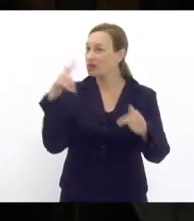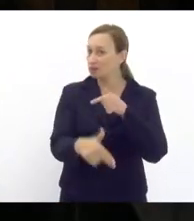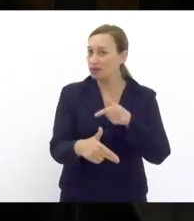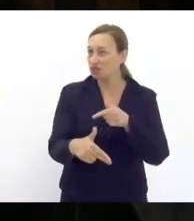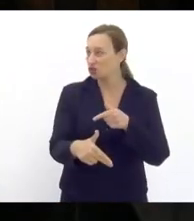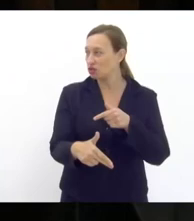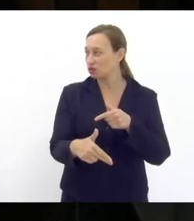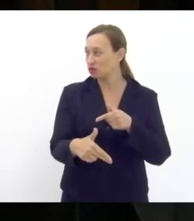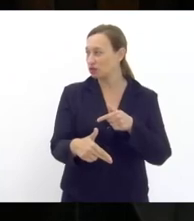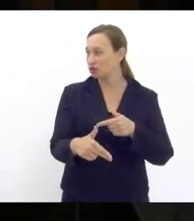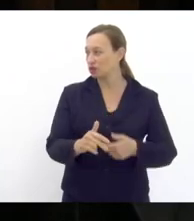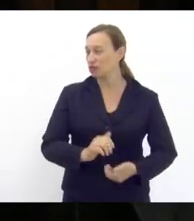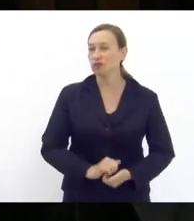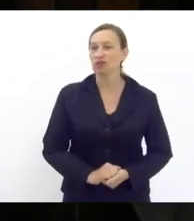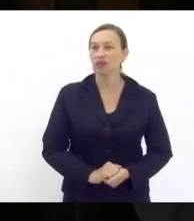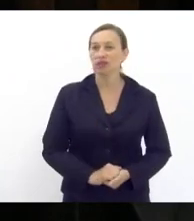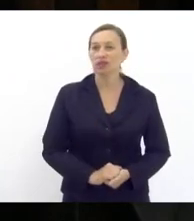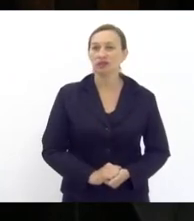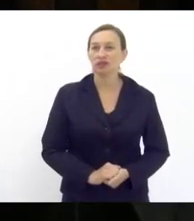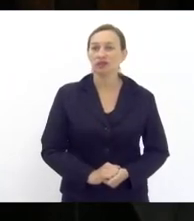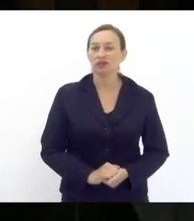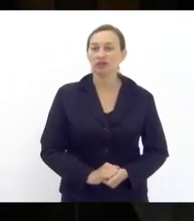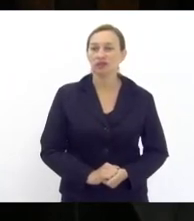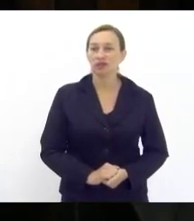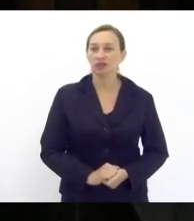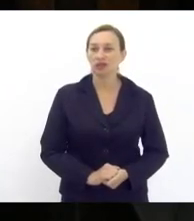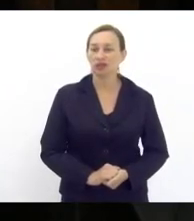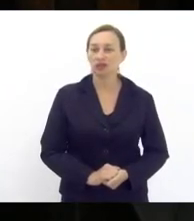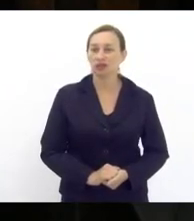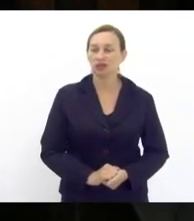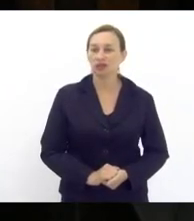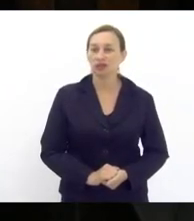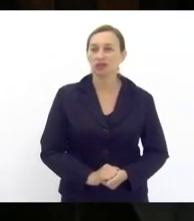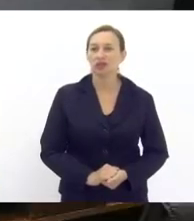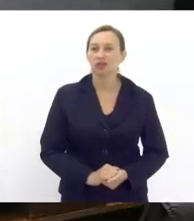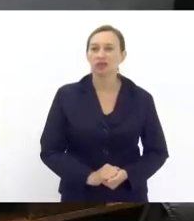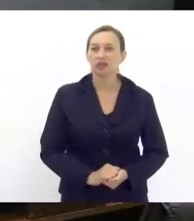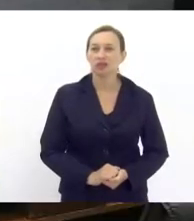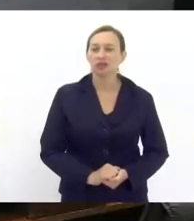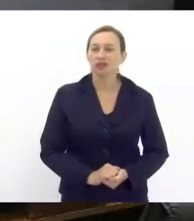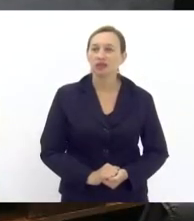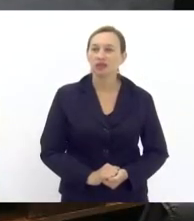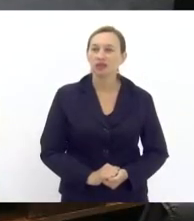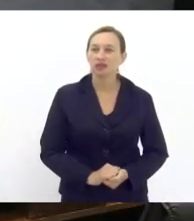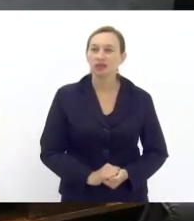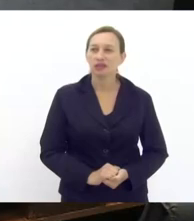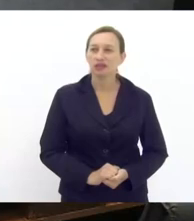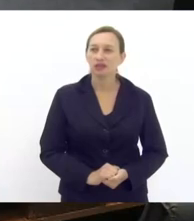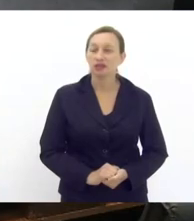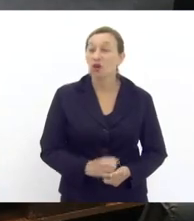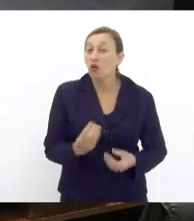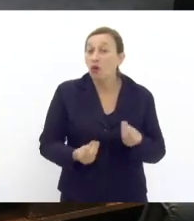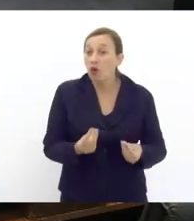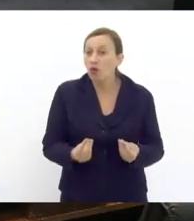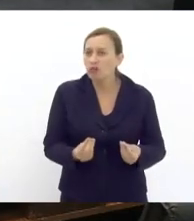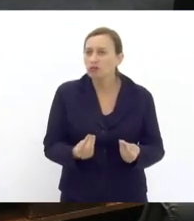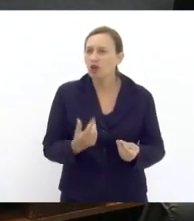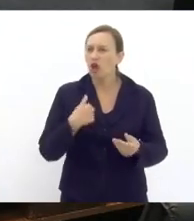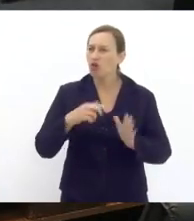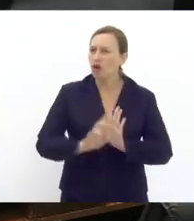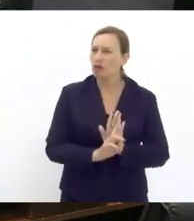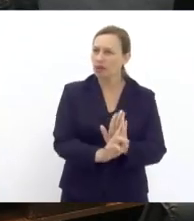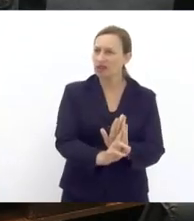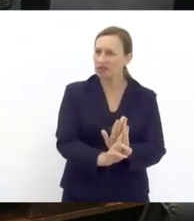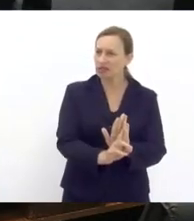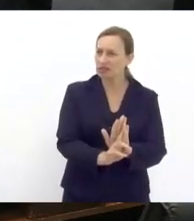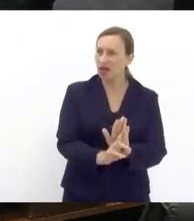deputado que vem falar que eu sou um canalha na tribuna. Que isso? De novo, falando na frente de todo mundo, deputado. Vou representar contra